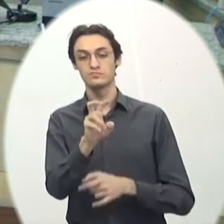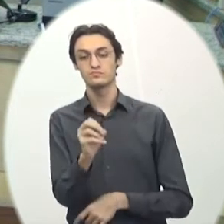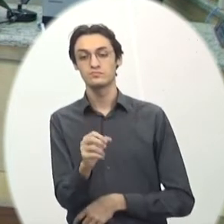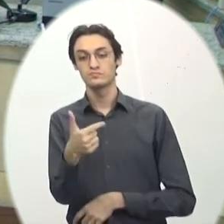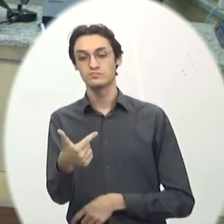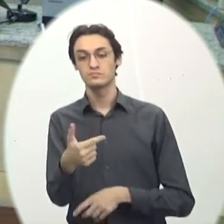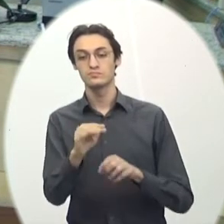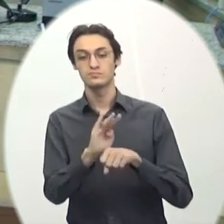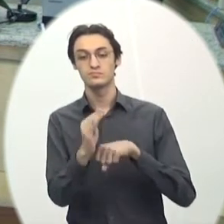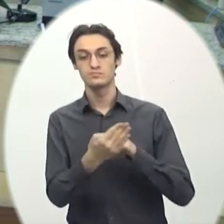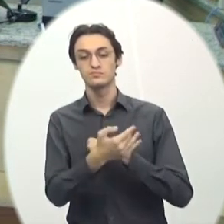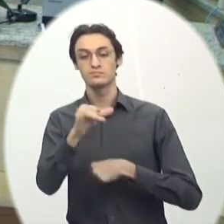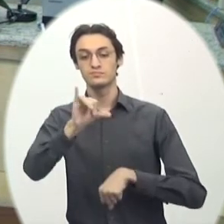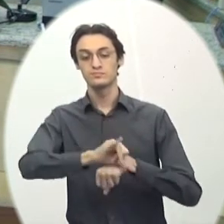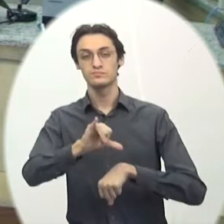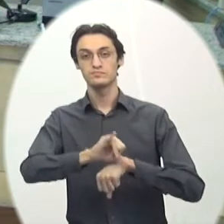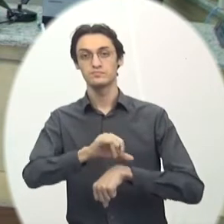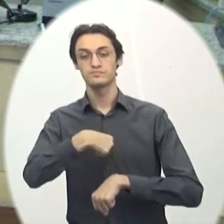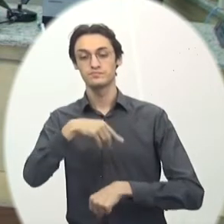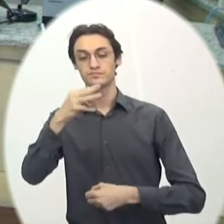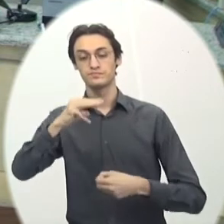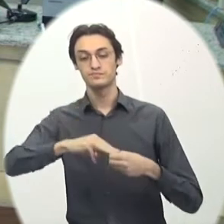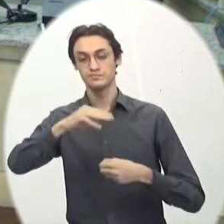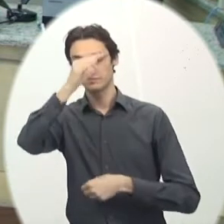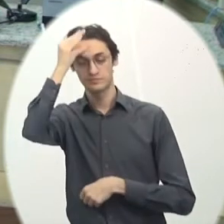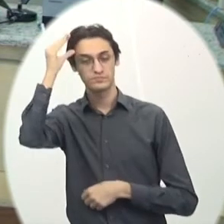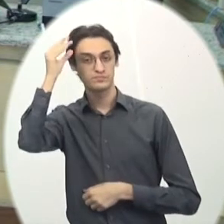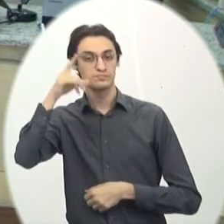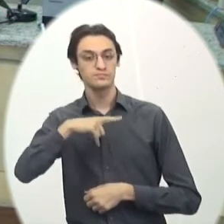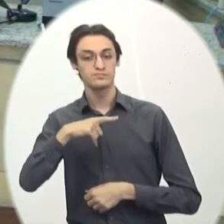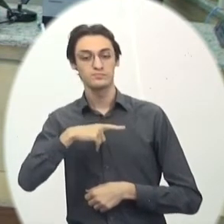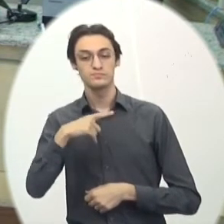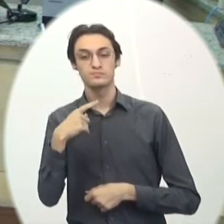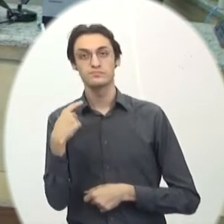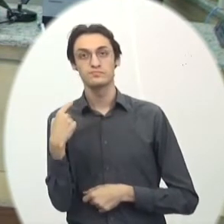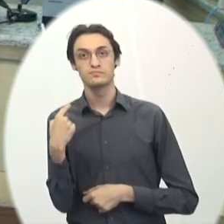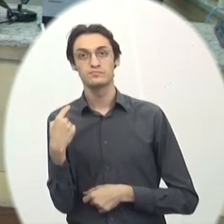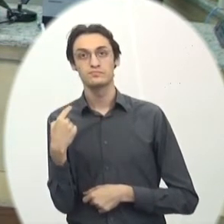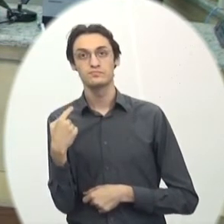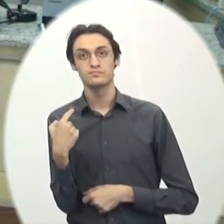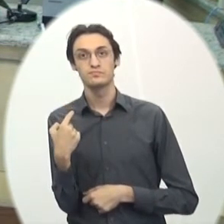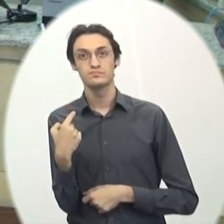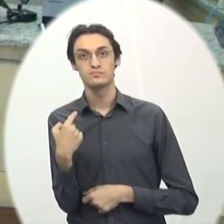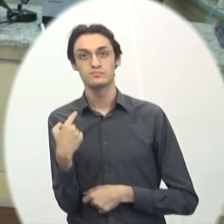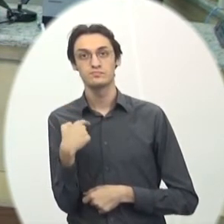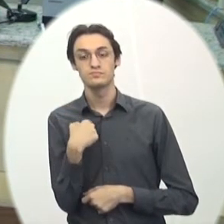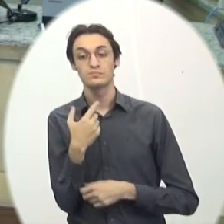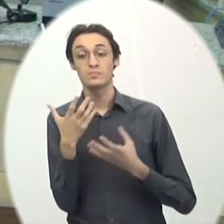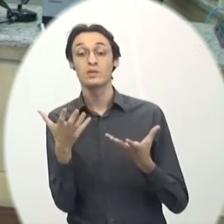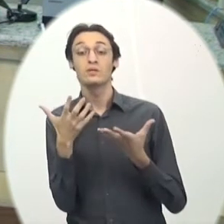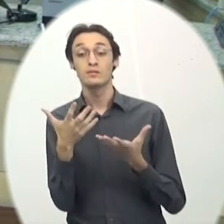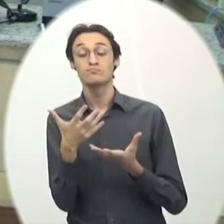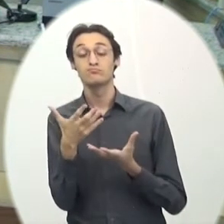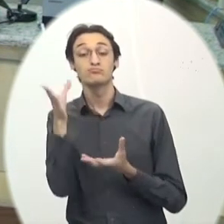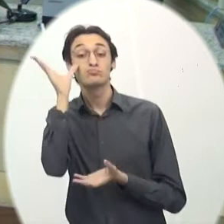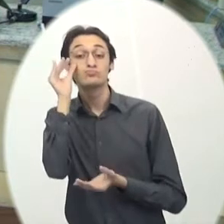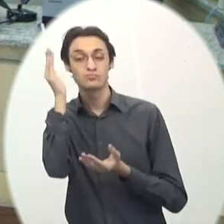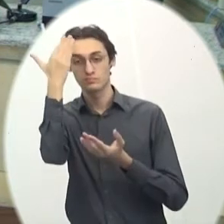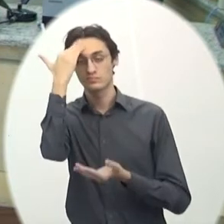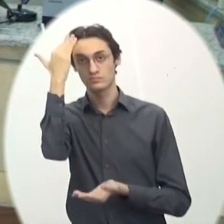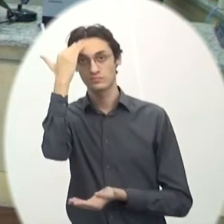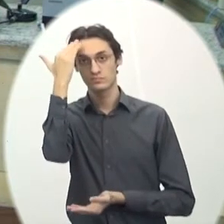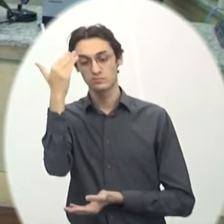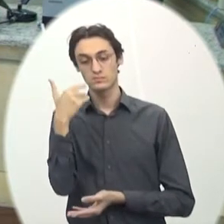bairro Centro. Neste município, declaro para os devidos fins e a quem interessar possa que